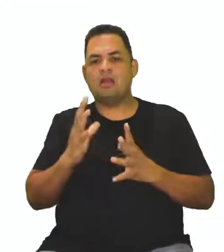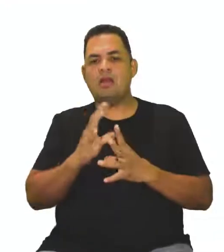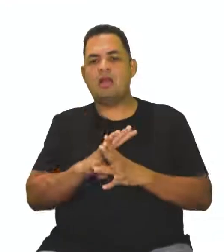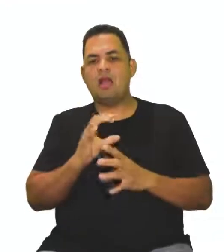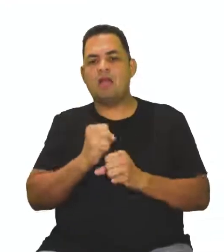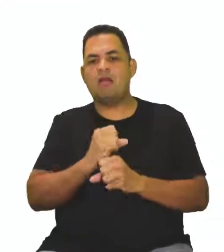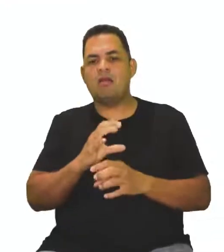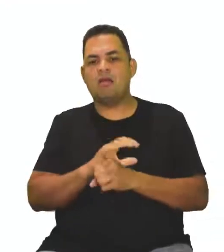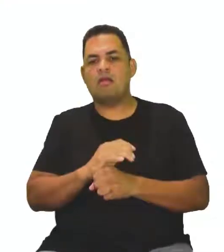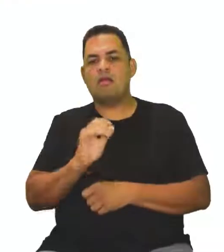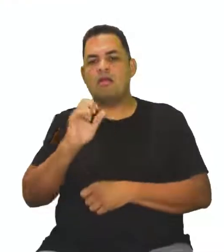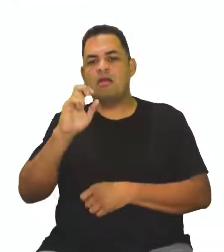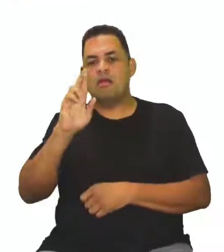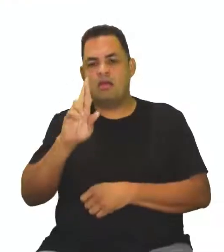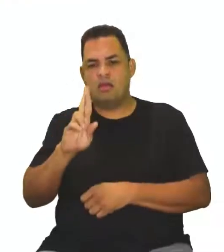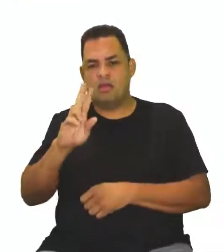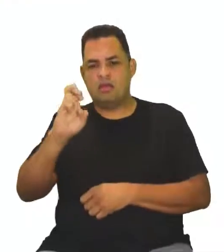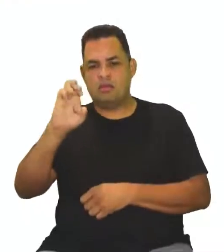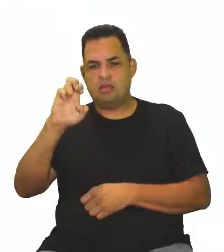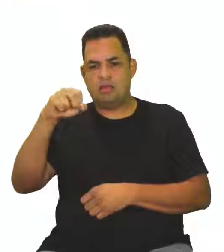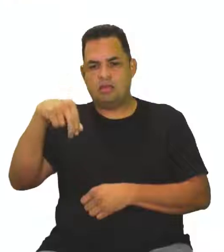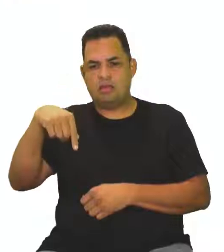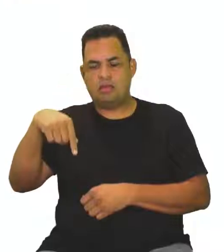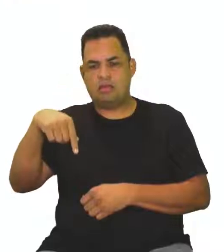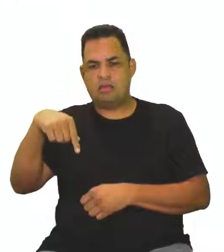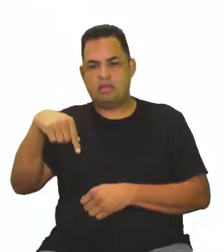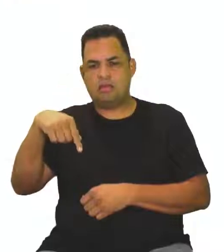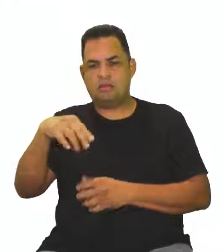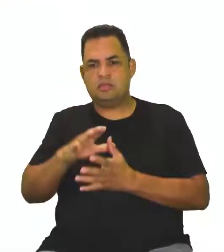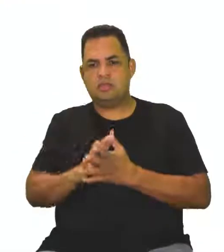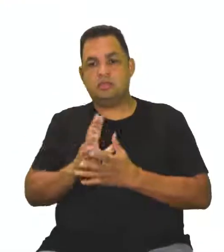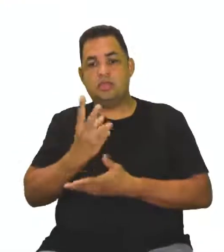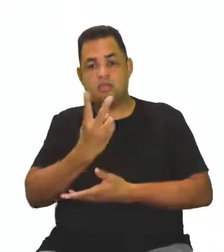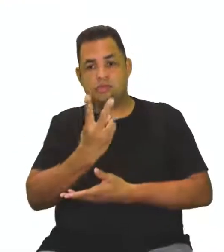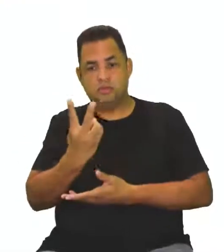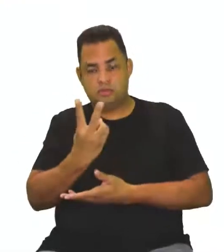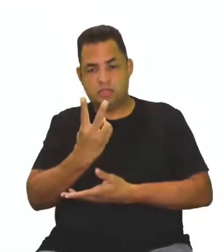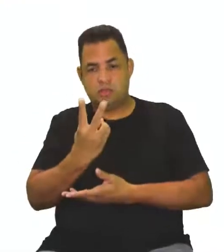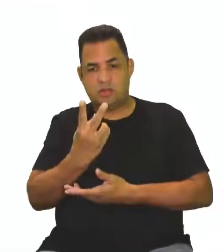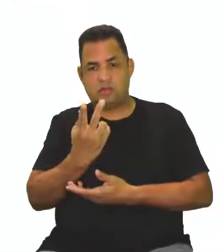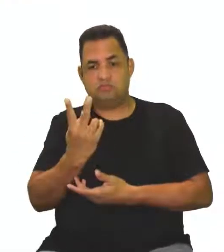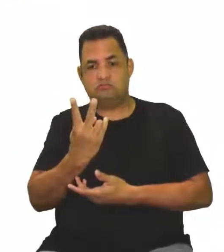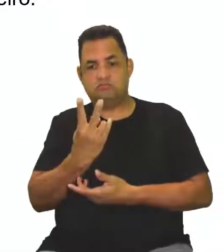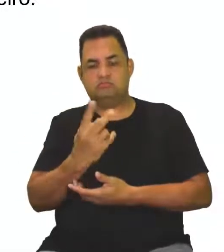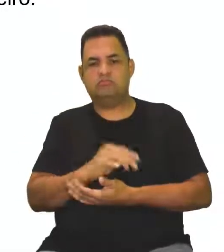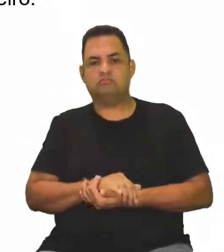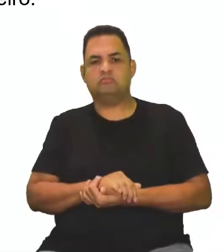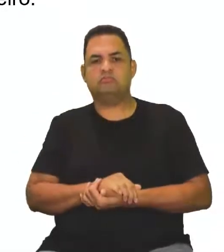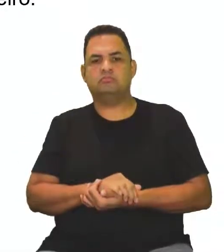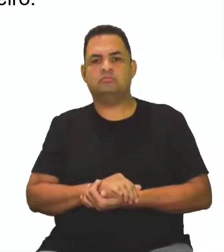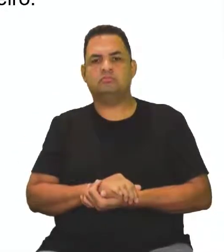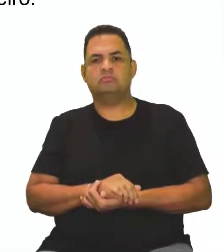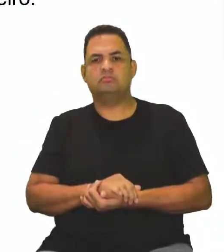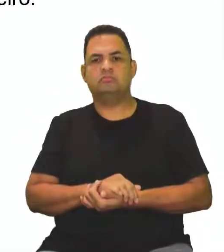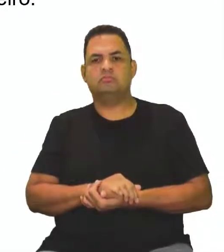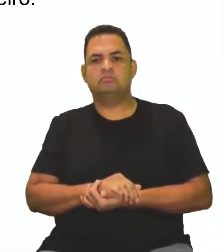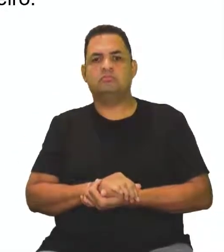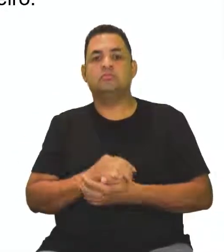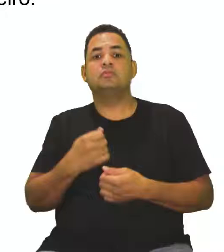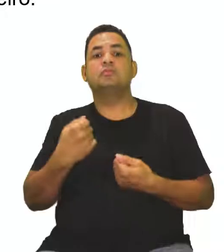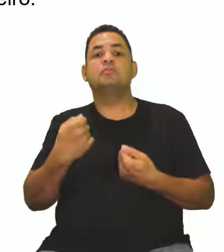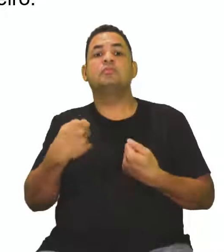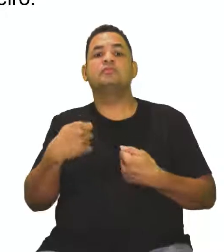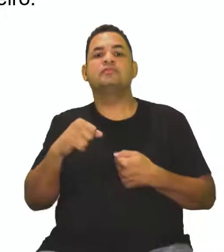uma resistência equivalente. O que eu tenho que fazer? Eu tenho que reduzir esse circuito. Então, o que eu vou